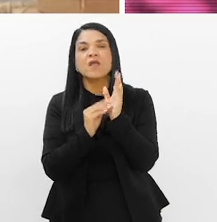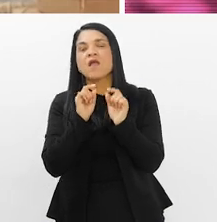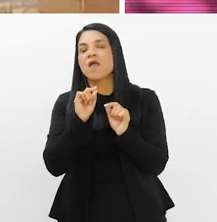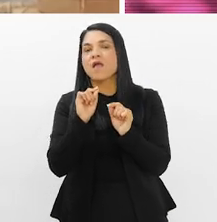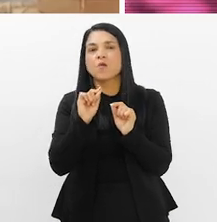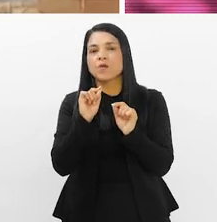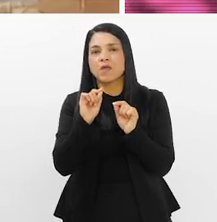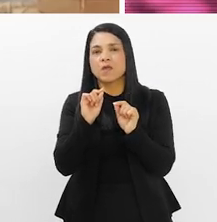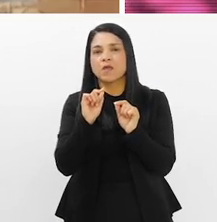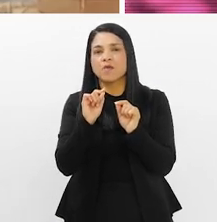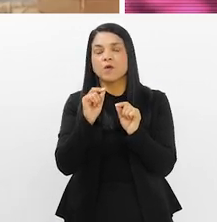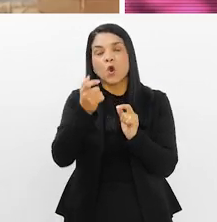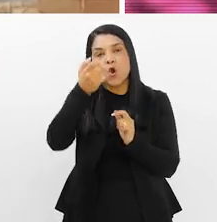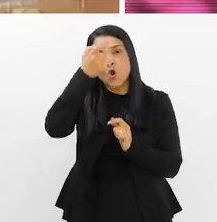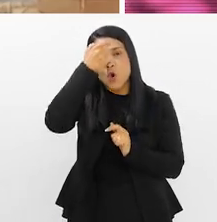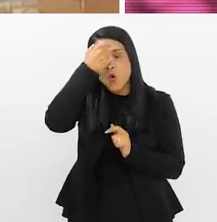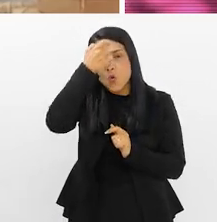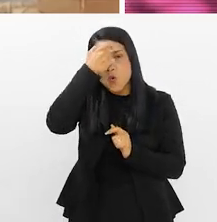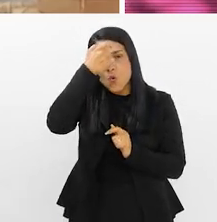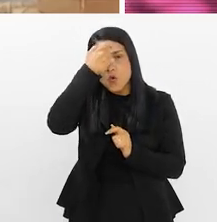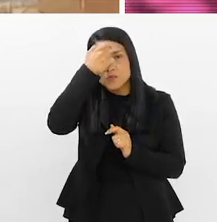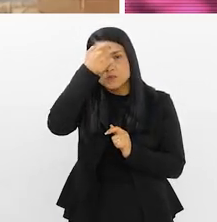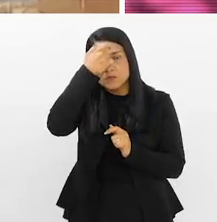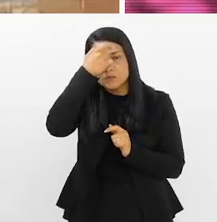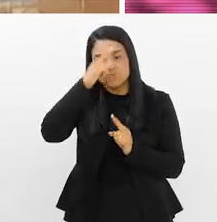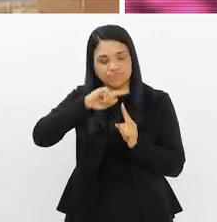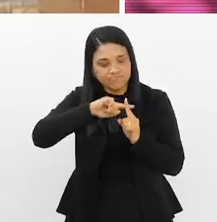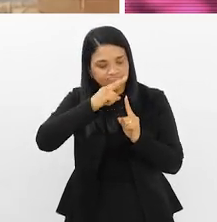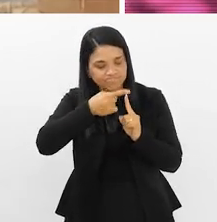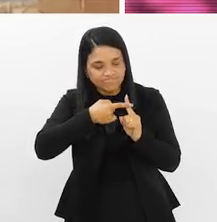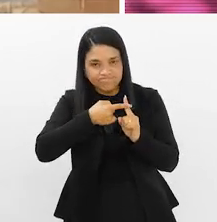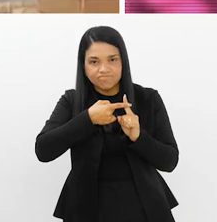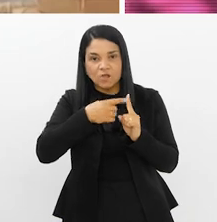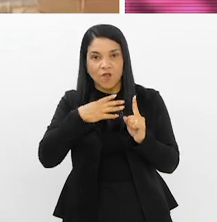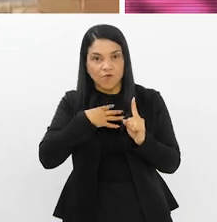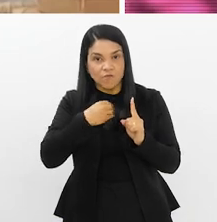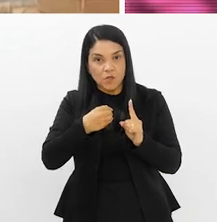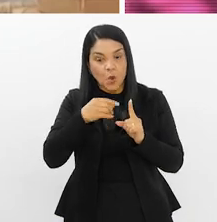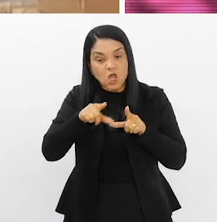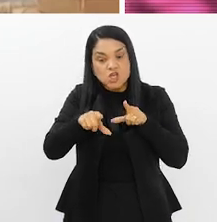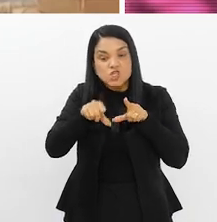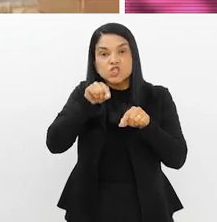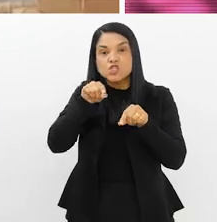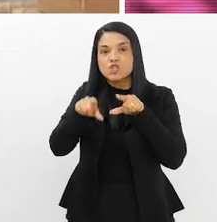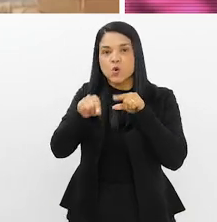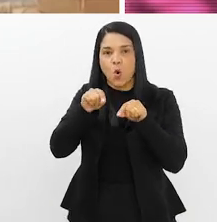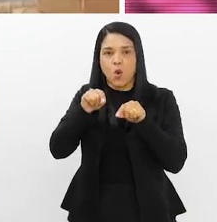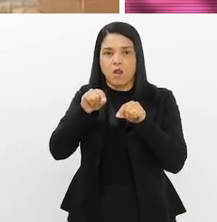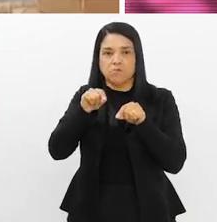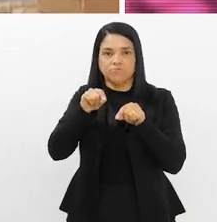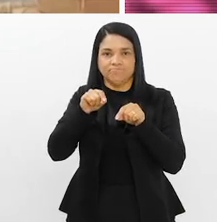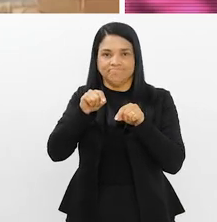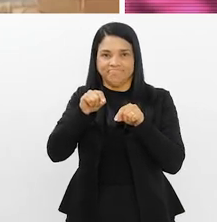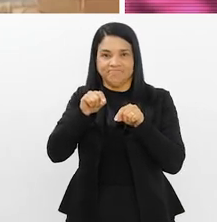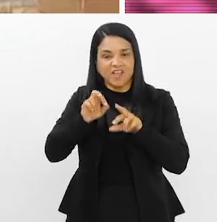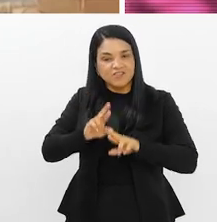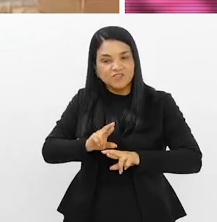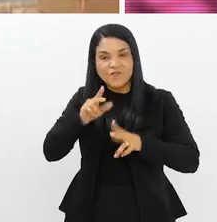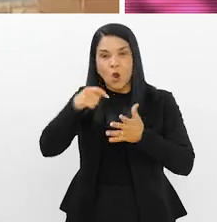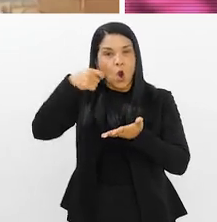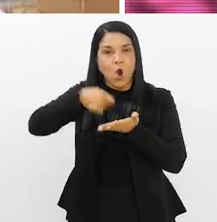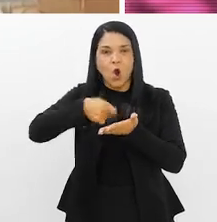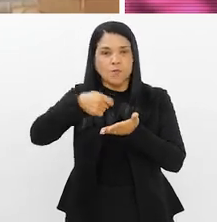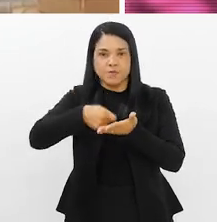é uma conscientização de que a maternidade, ela é uma escolha, ela não é uma obrigação. Ter filhos não é